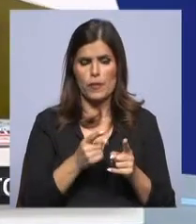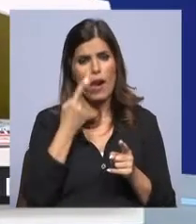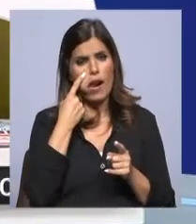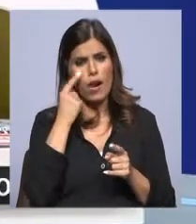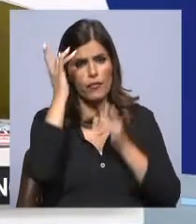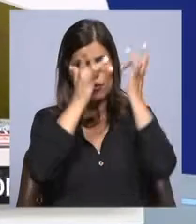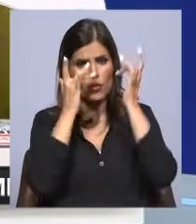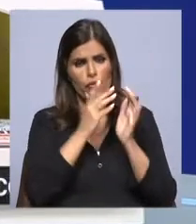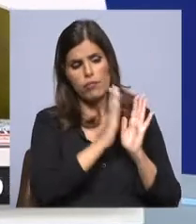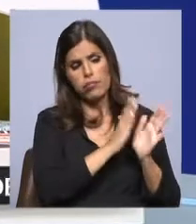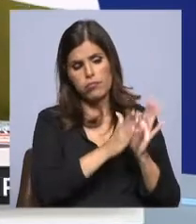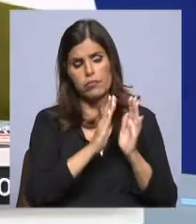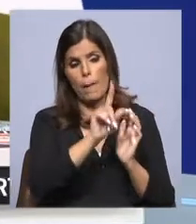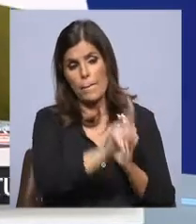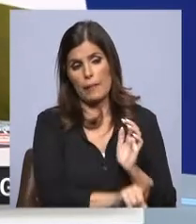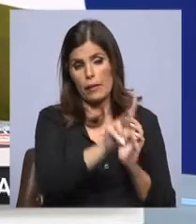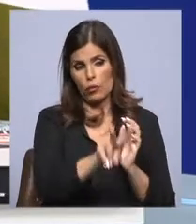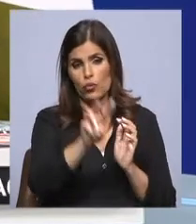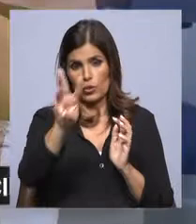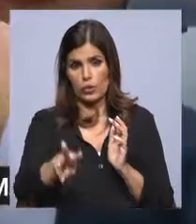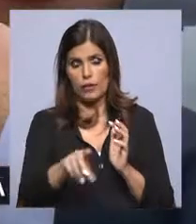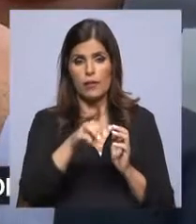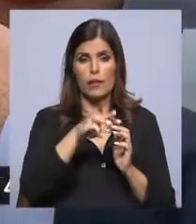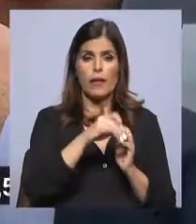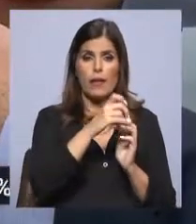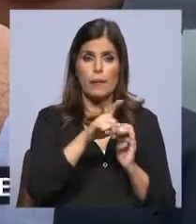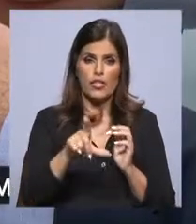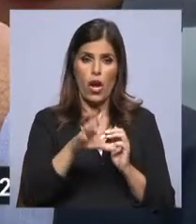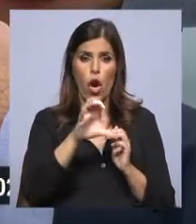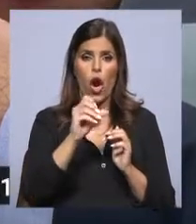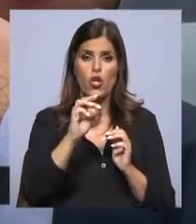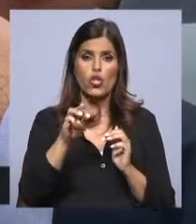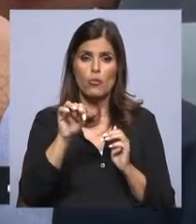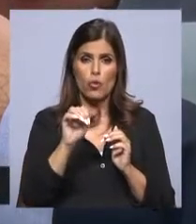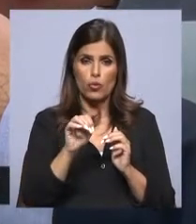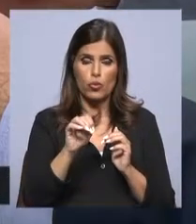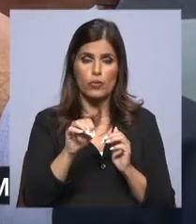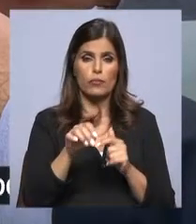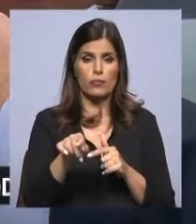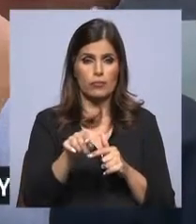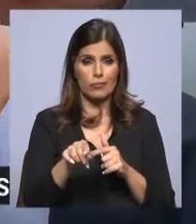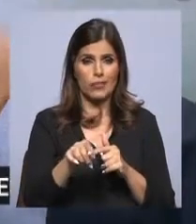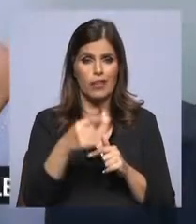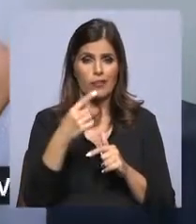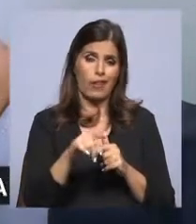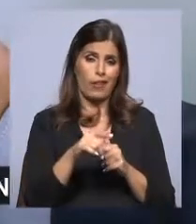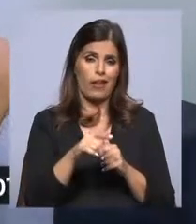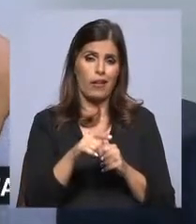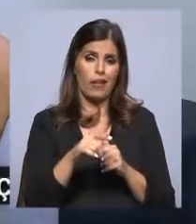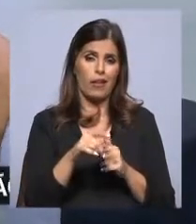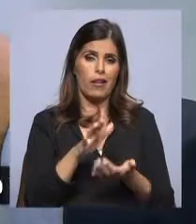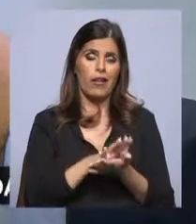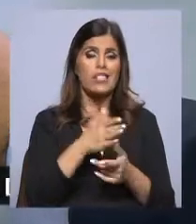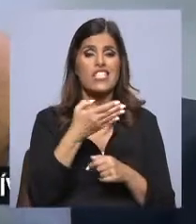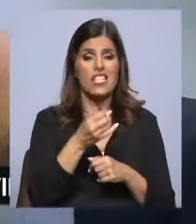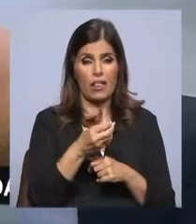em 3 partes. Trazemos aqui o primeiro volume de Michel Onfray, Cosmos, uma ontologia materialista, das edições 70,